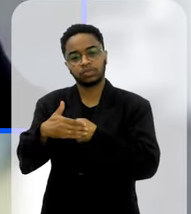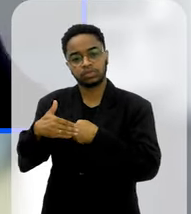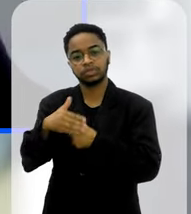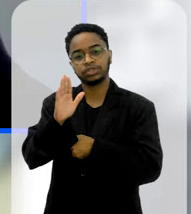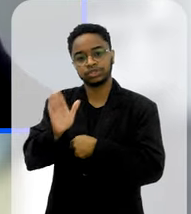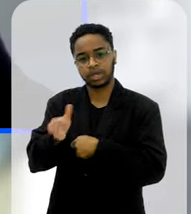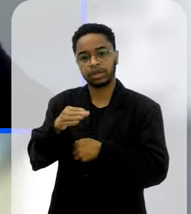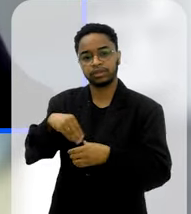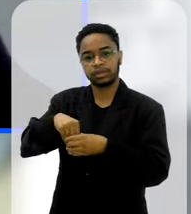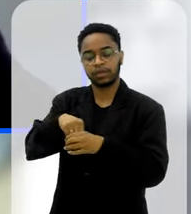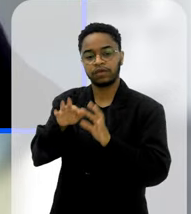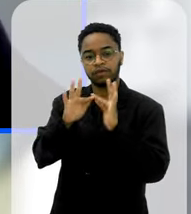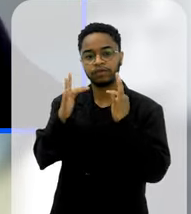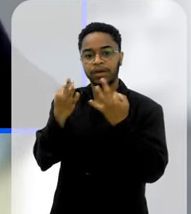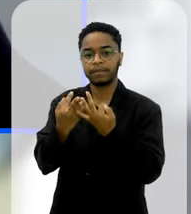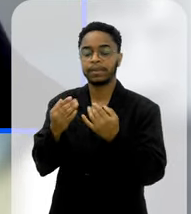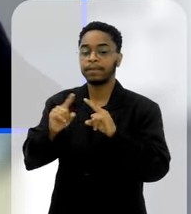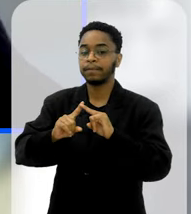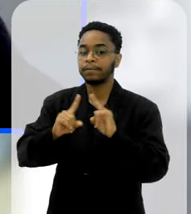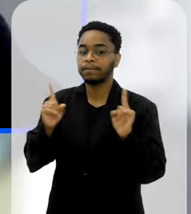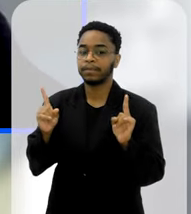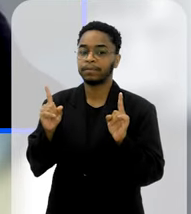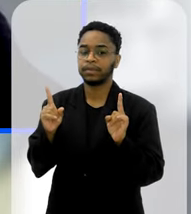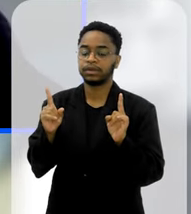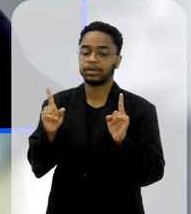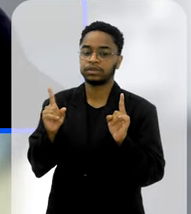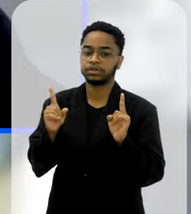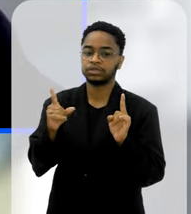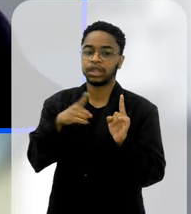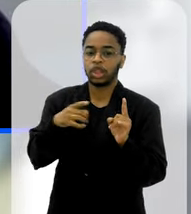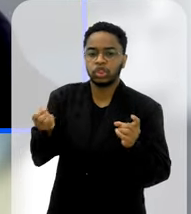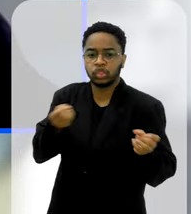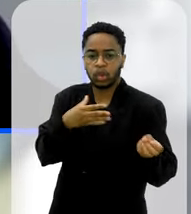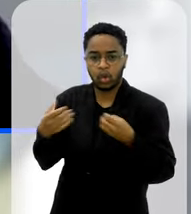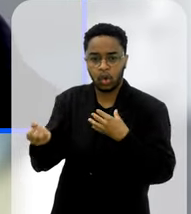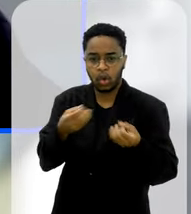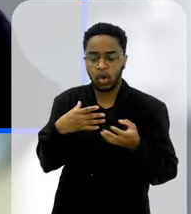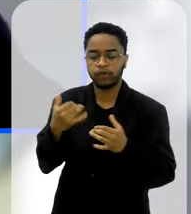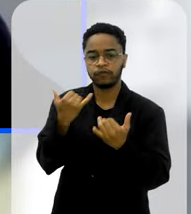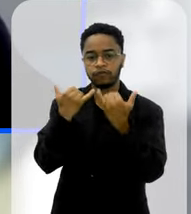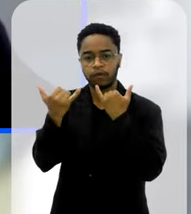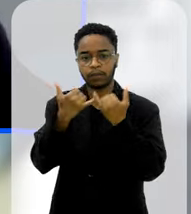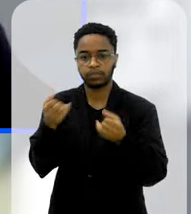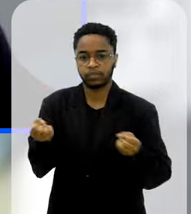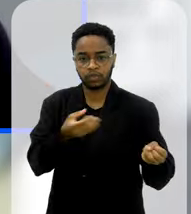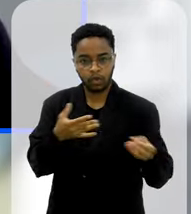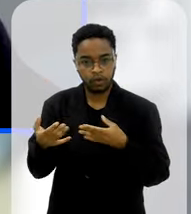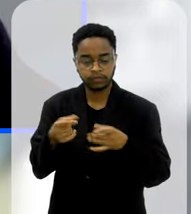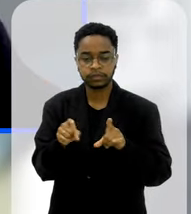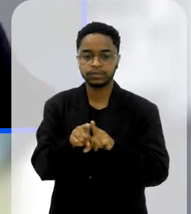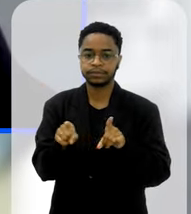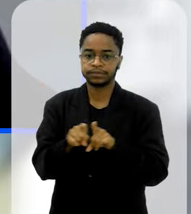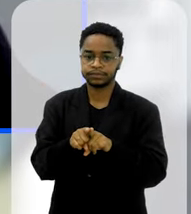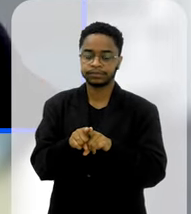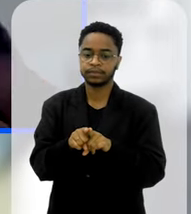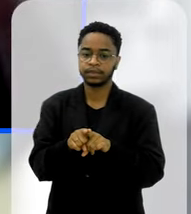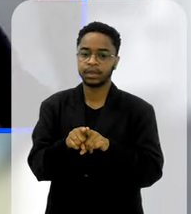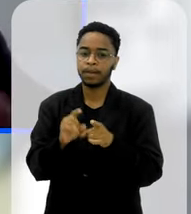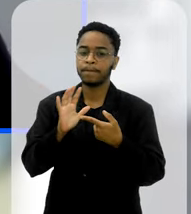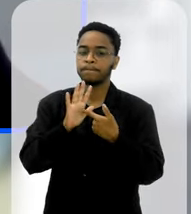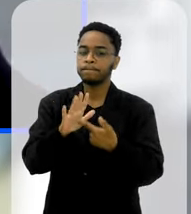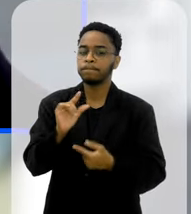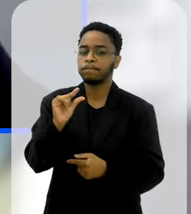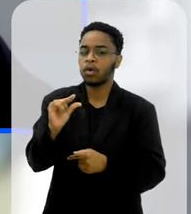querido, que já é querido no interior da família, mas com novidades, né, novas informações. É